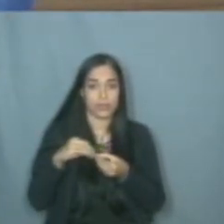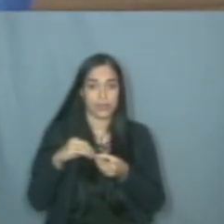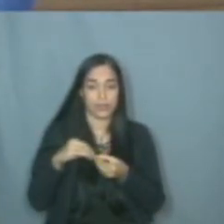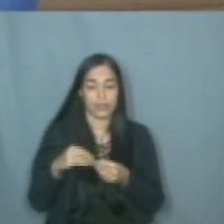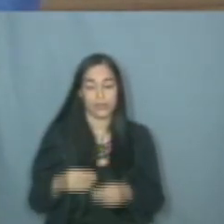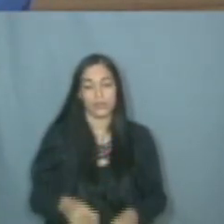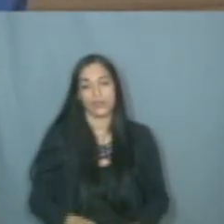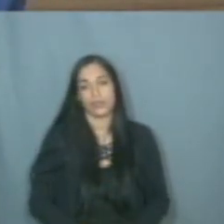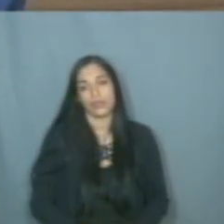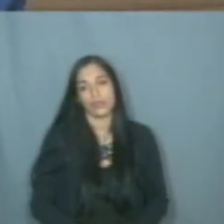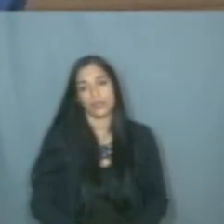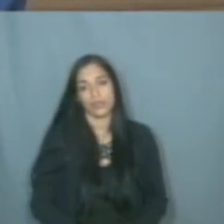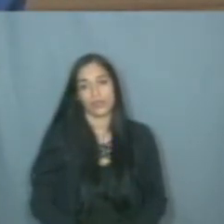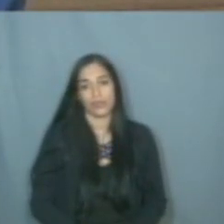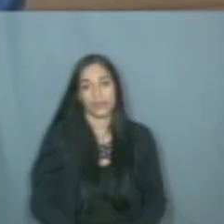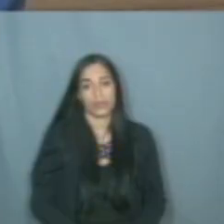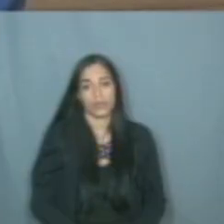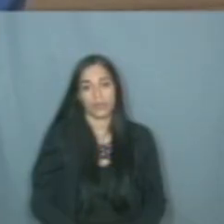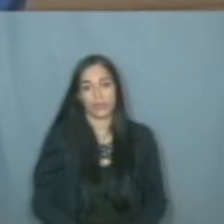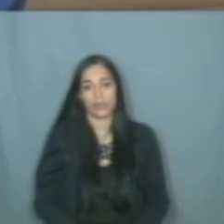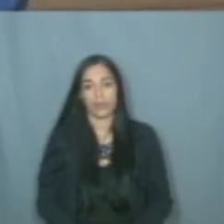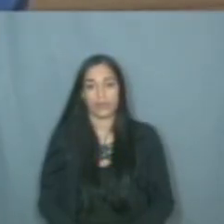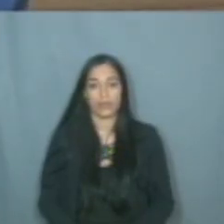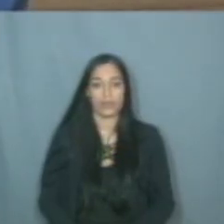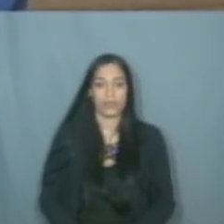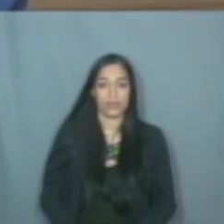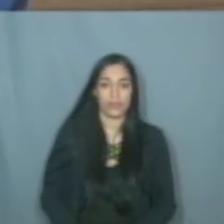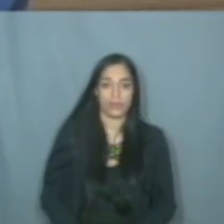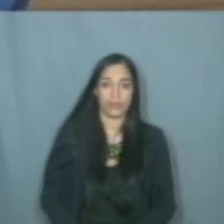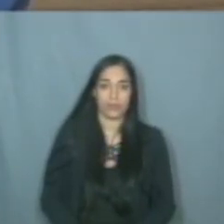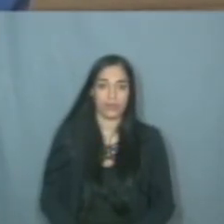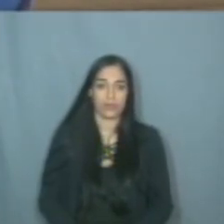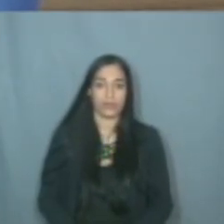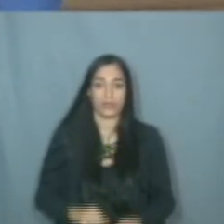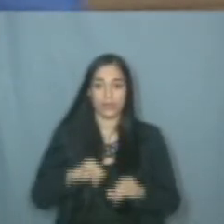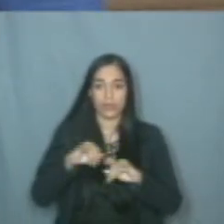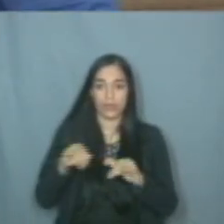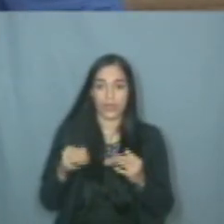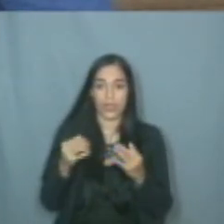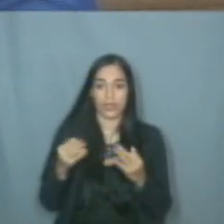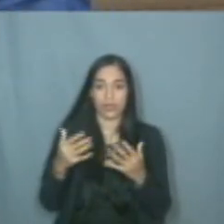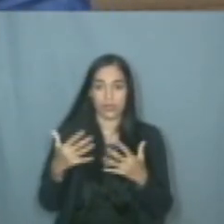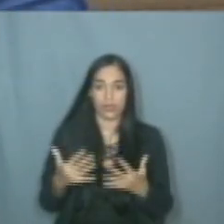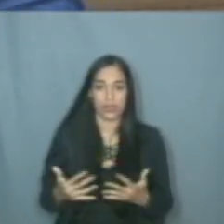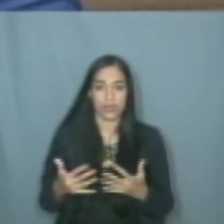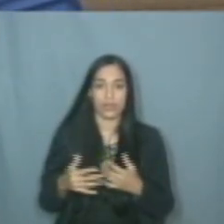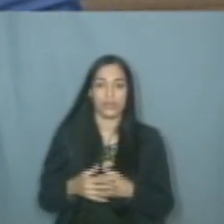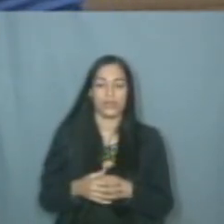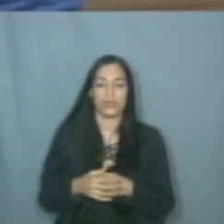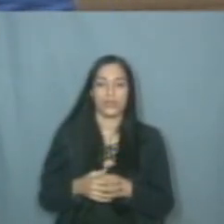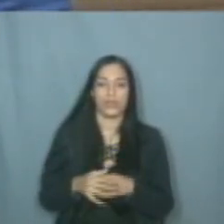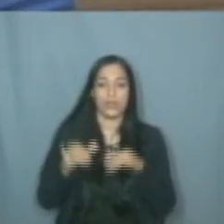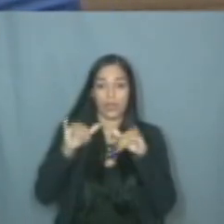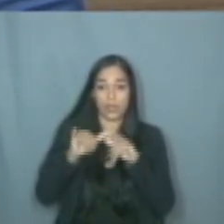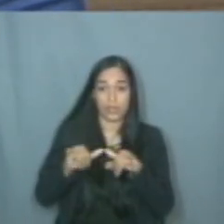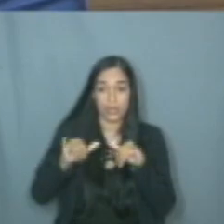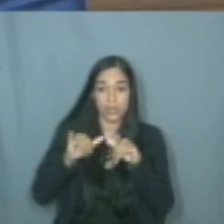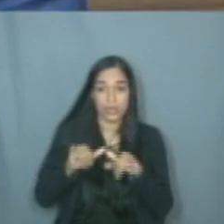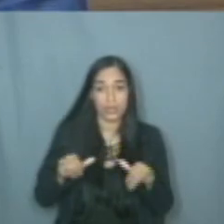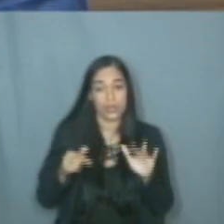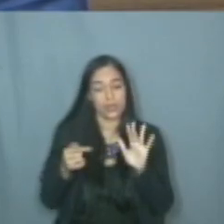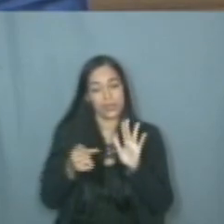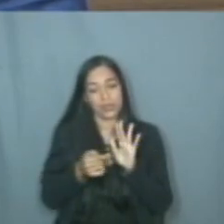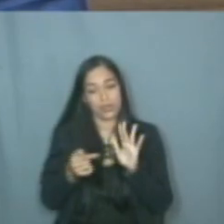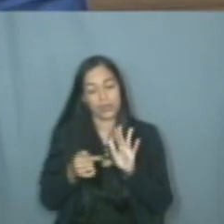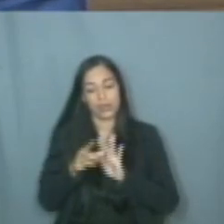lá. Vou ler aqui do zero, tá? A justificativa. A presente indicação visa garantir